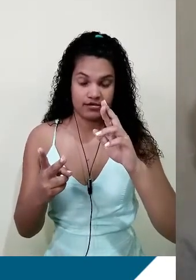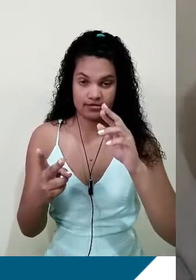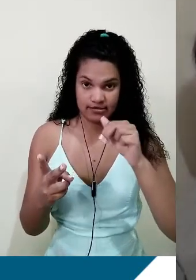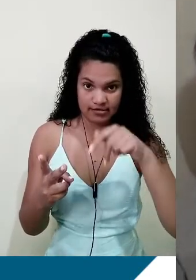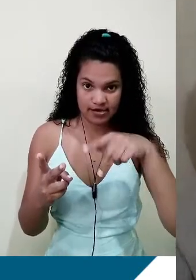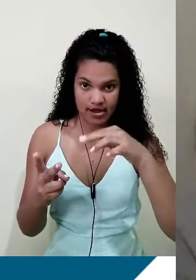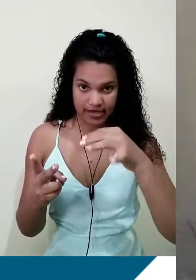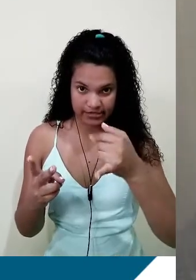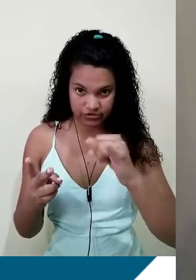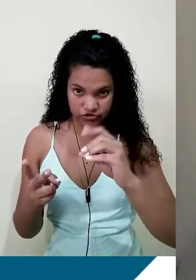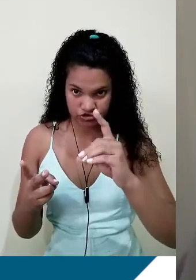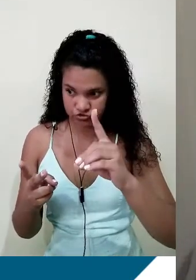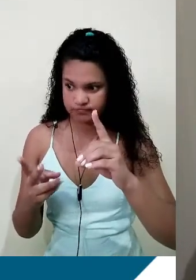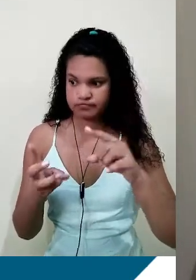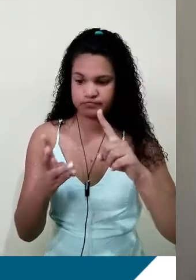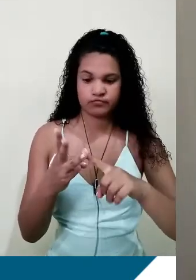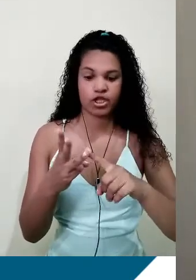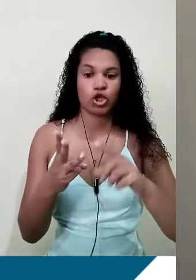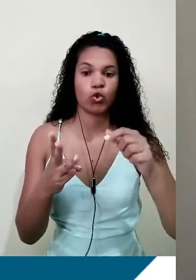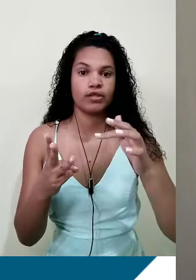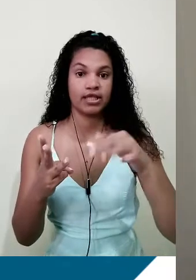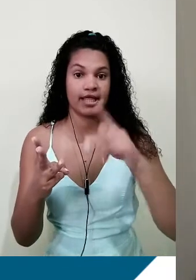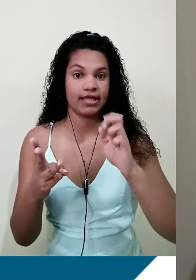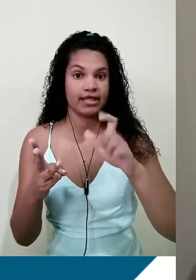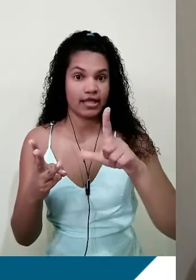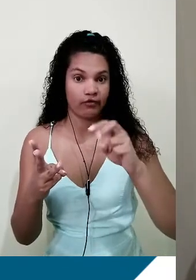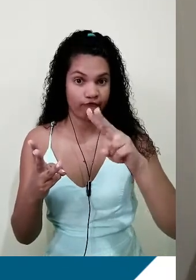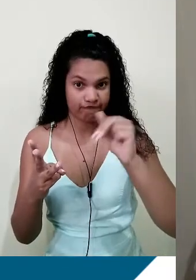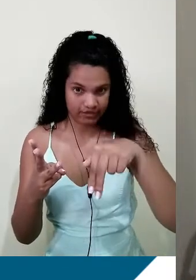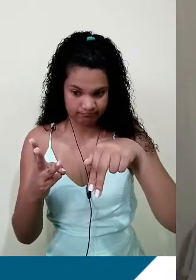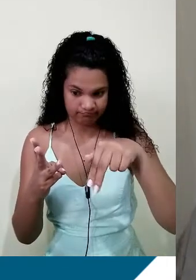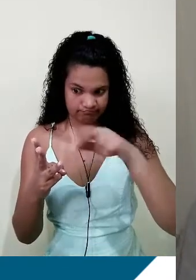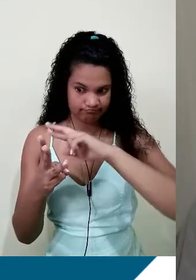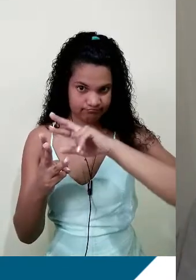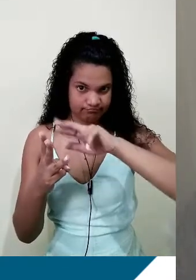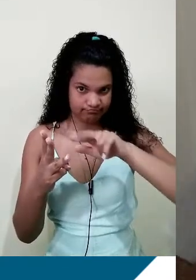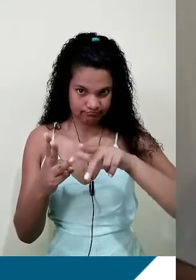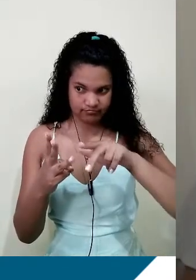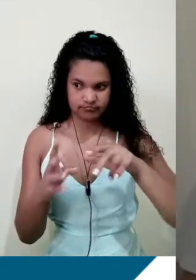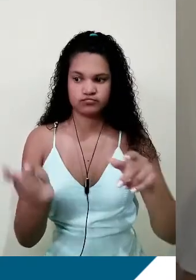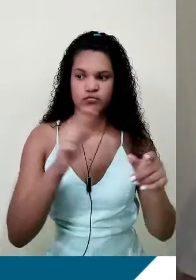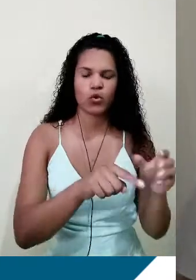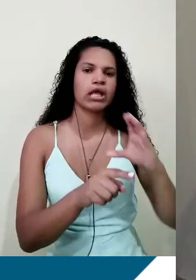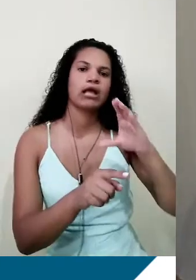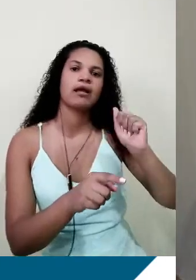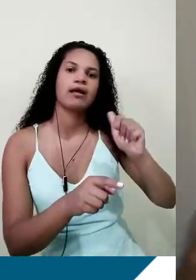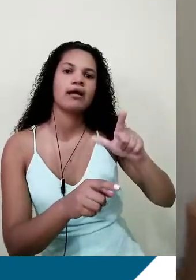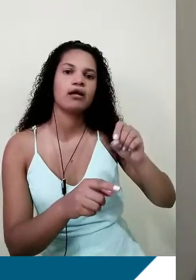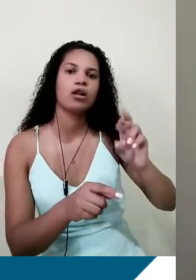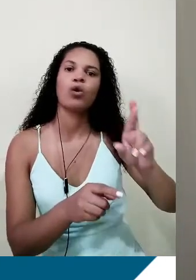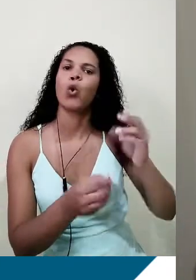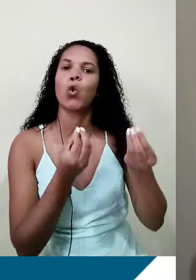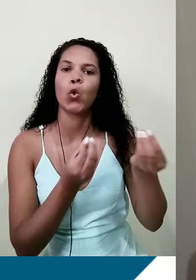tem a sua medida com unidades de energia, já que calor é uma forma de energia